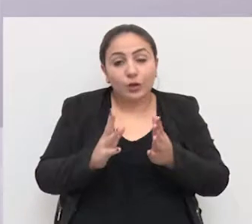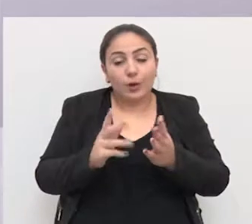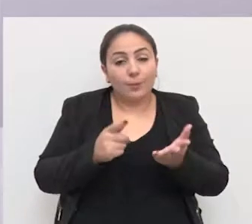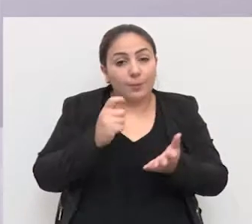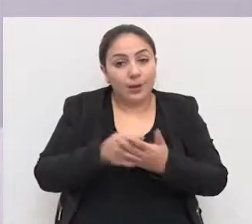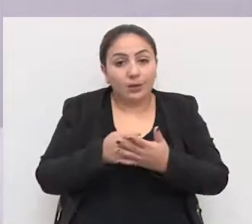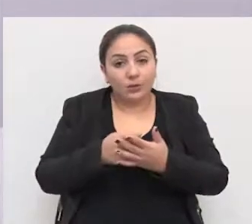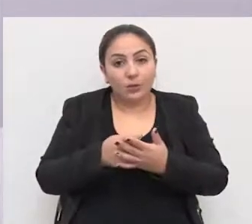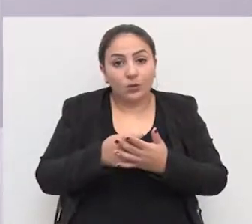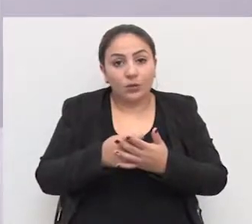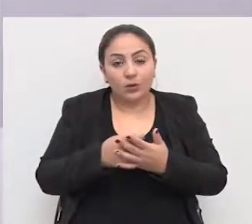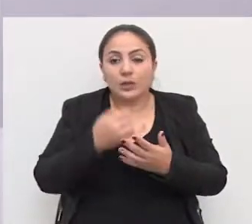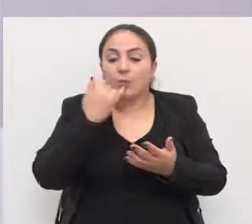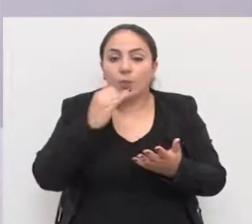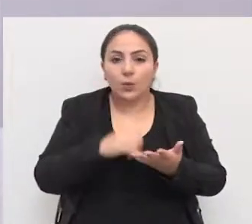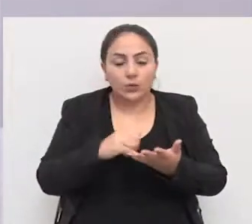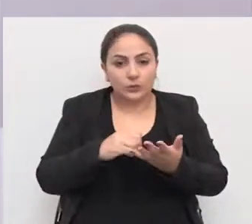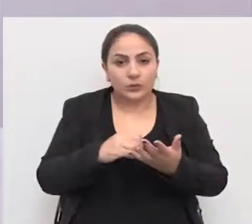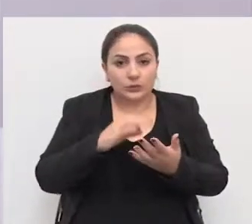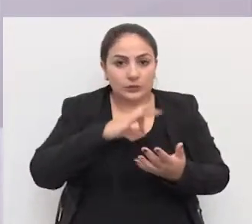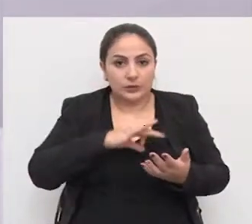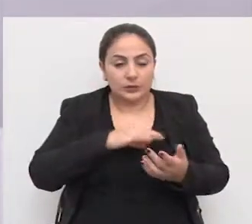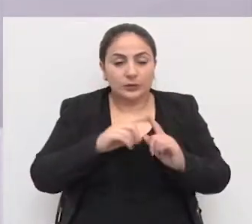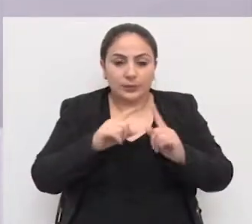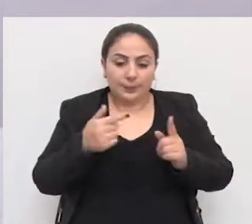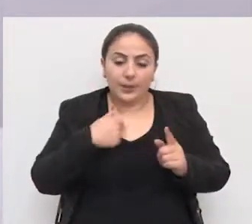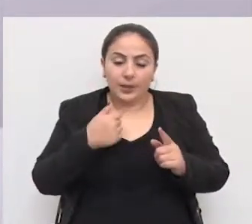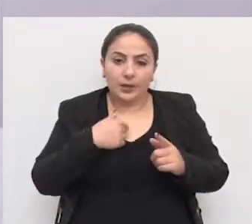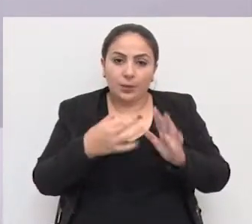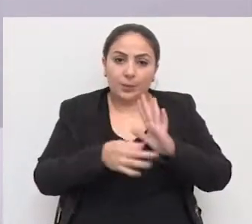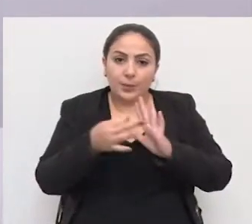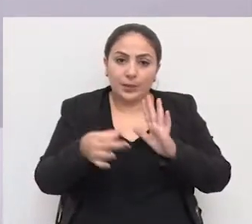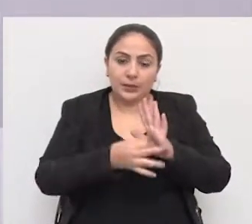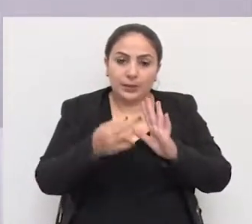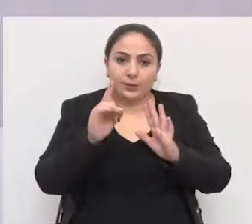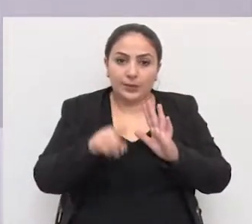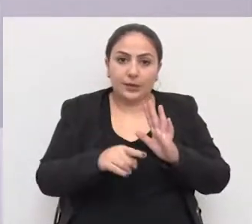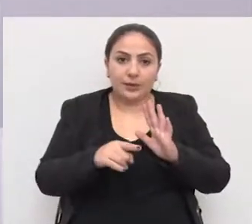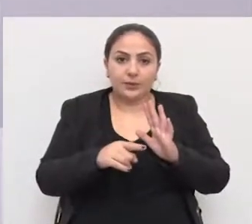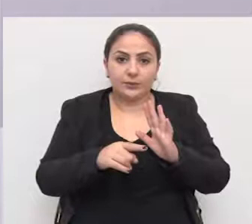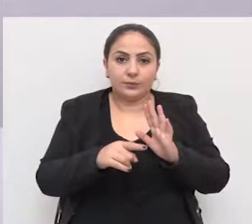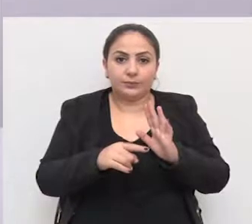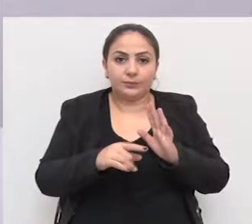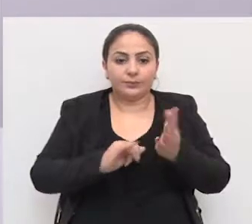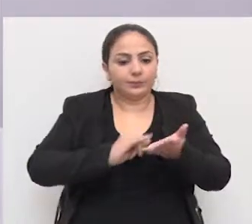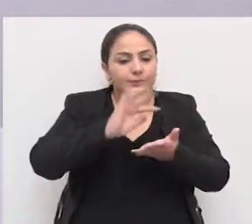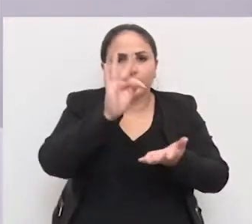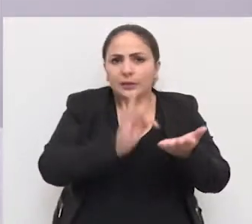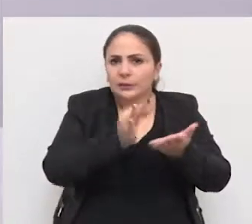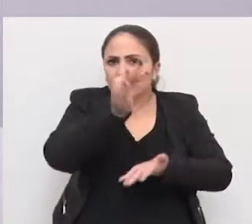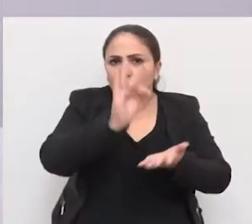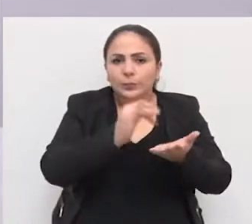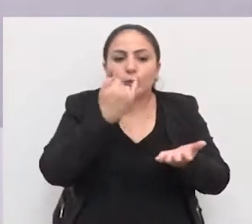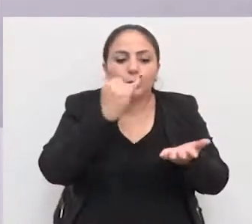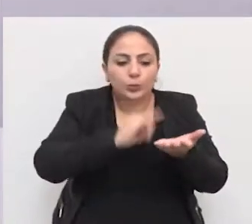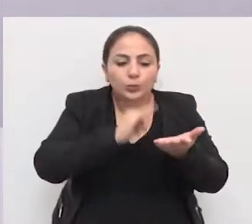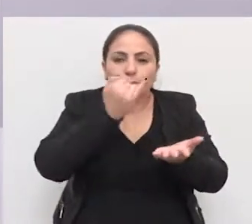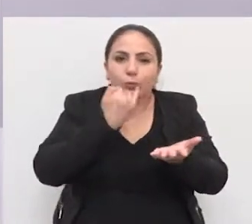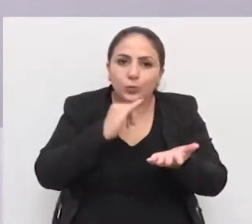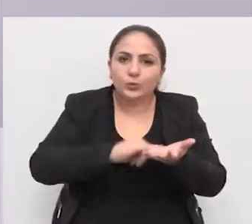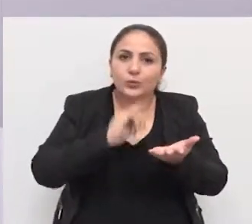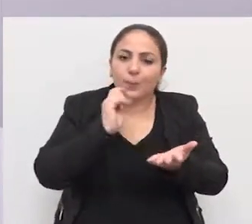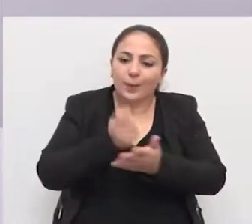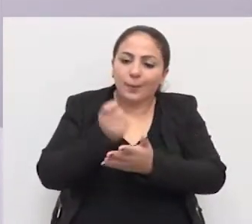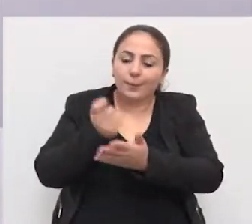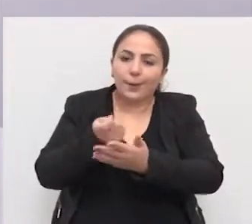já pagou o imposto sobre a sua renda. Então, na minha humilde visão, é uma bitributação assim, de todos os lados possíveis. O governo tenta